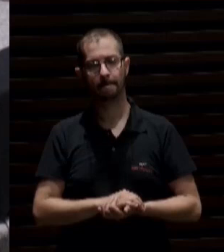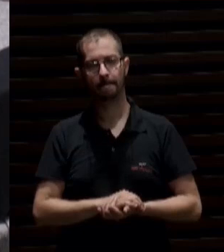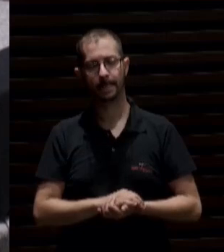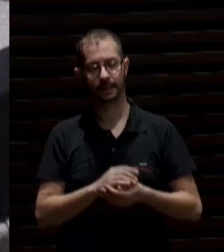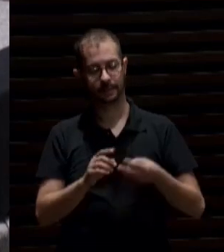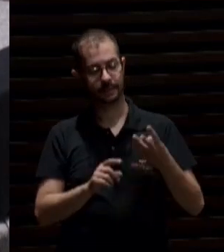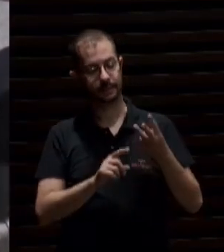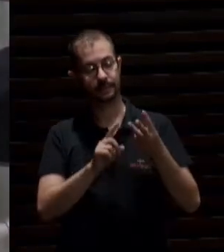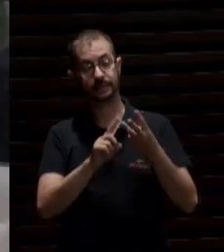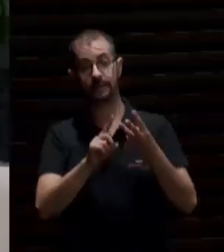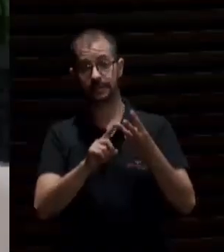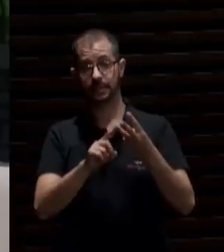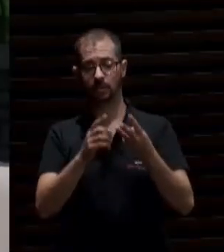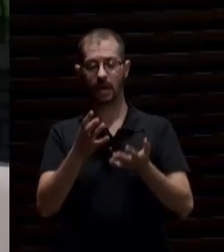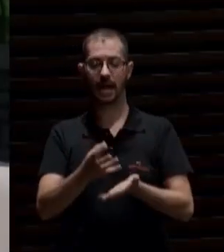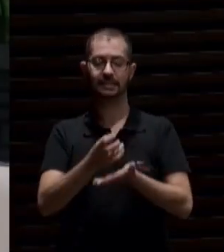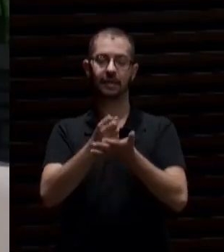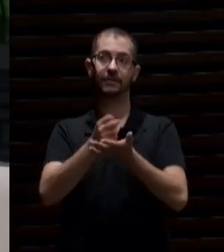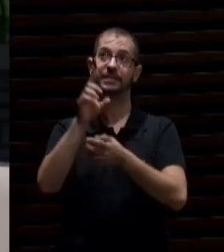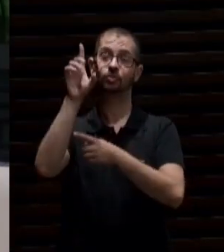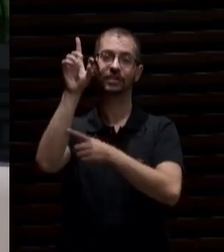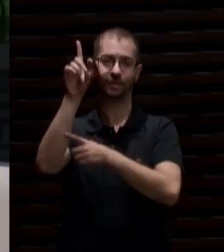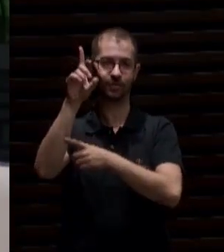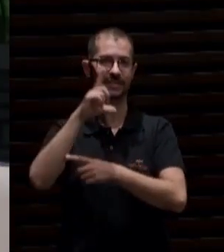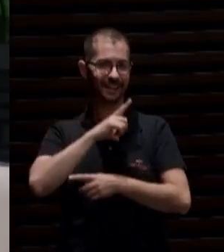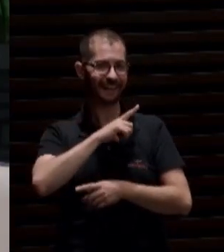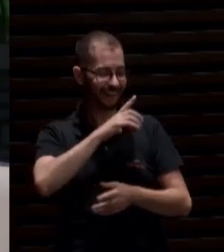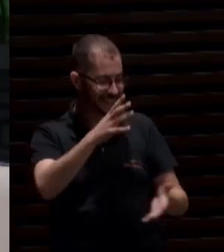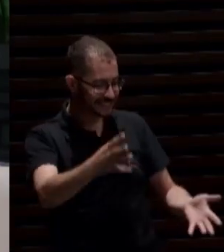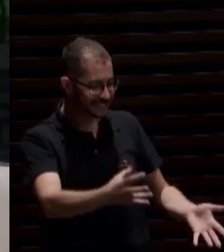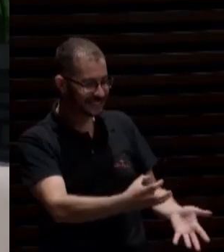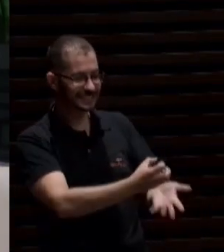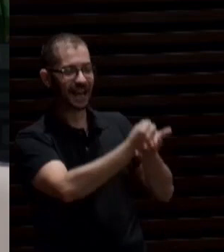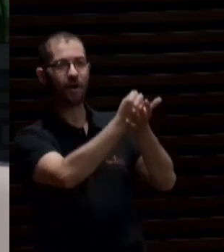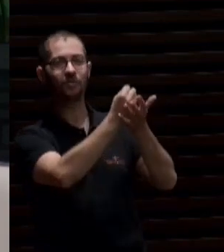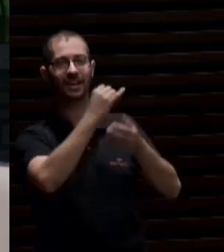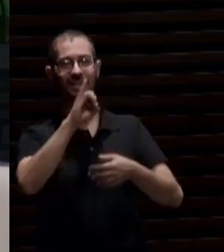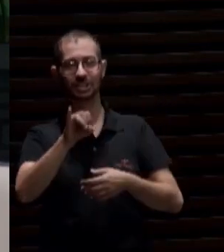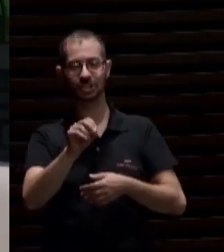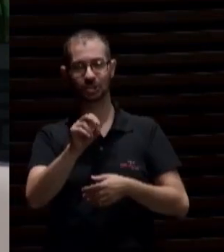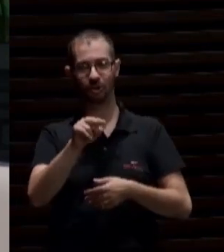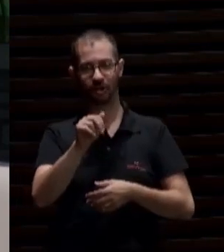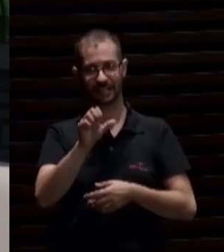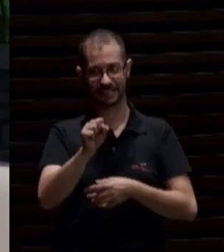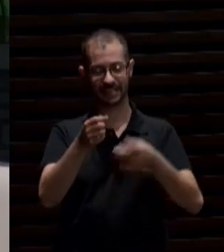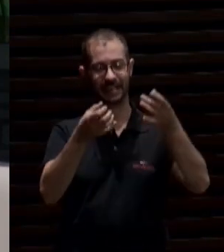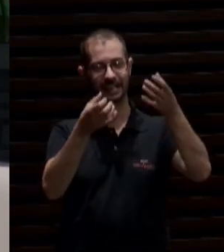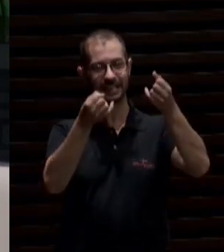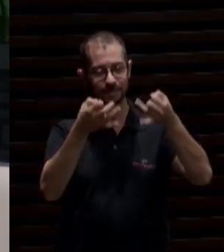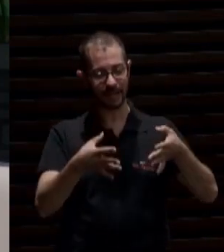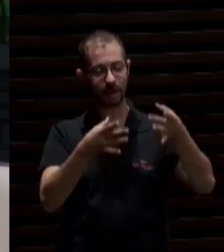Terceiro ponto, a salvação de Deus alcança Jonas. Jonas, ele dá mais descrições do que acontece com